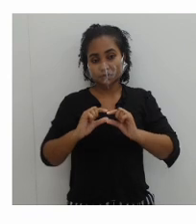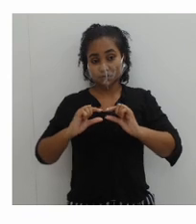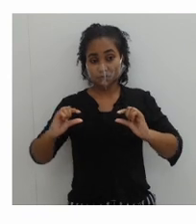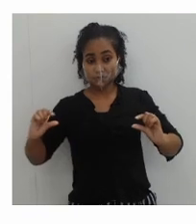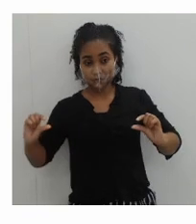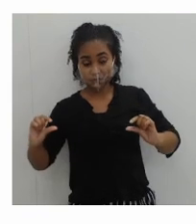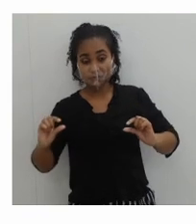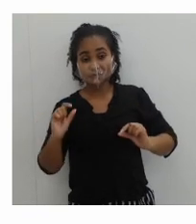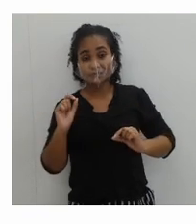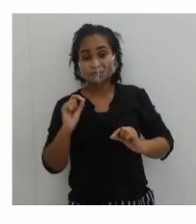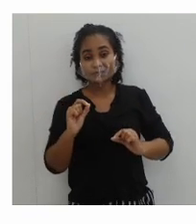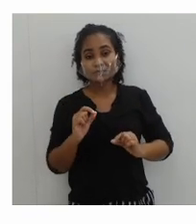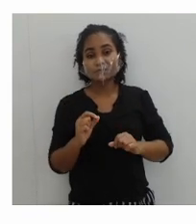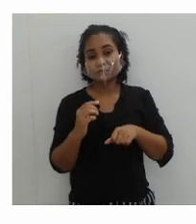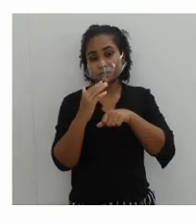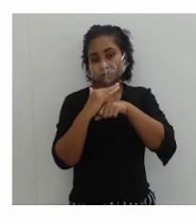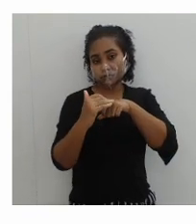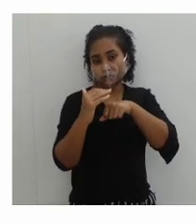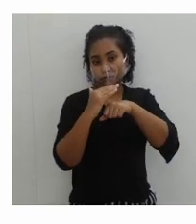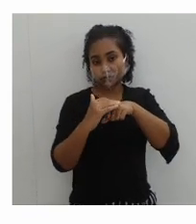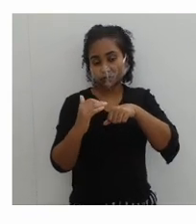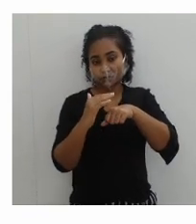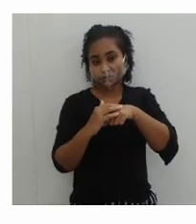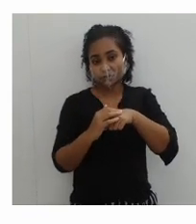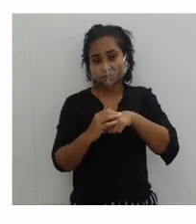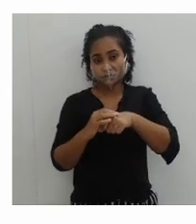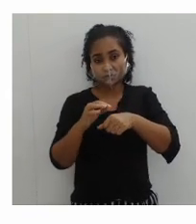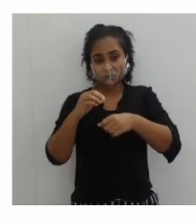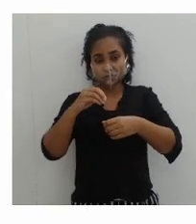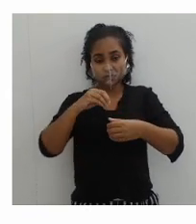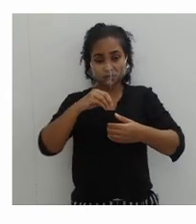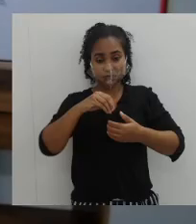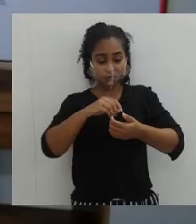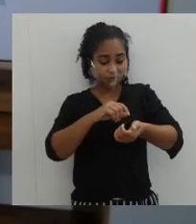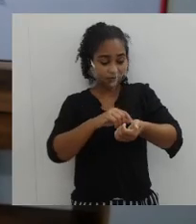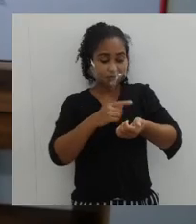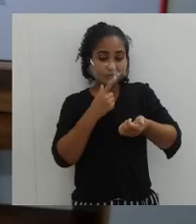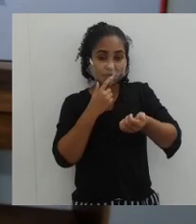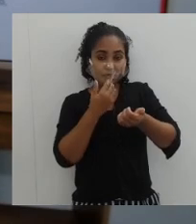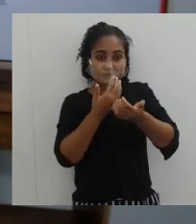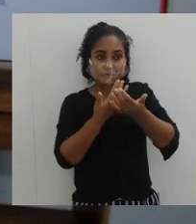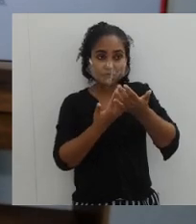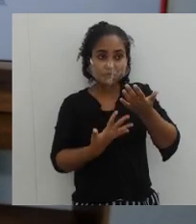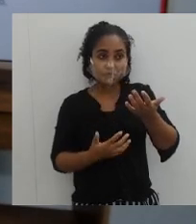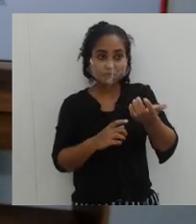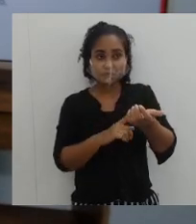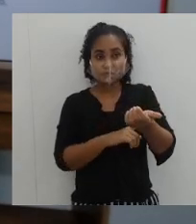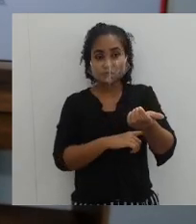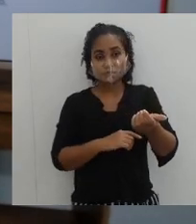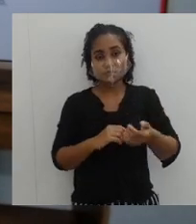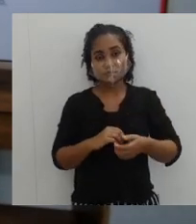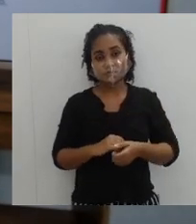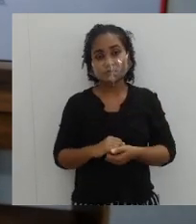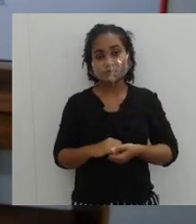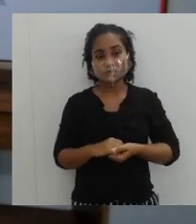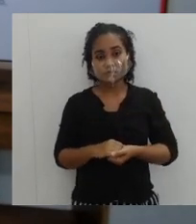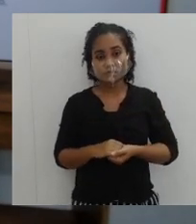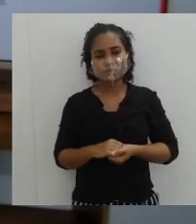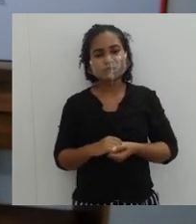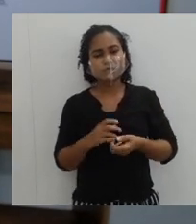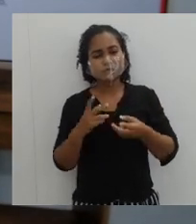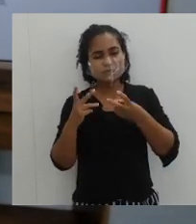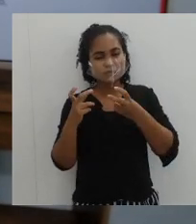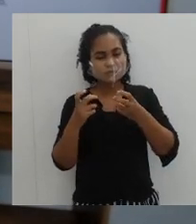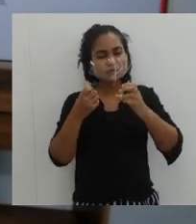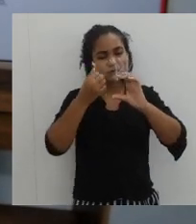cruzi, que é o protozoário, gente, que fica dentro do sangue, né? E é o que causa a doença de Chagas. Então é bom a gente